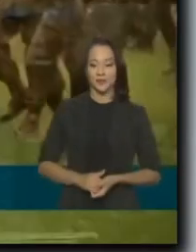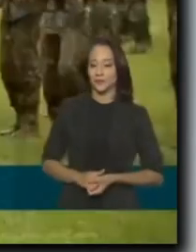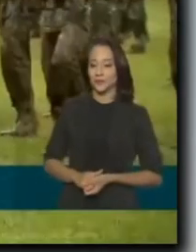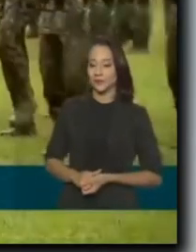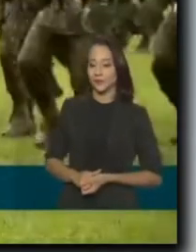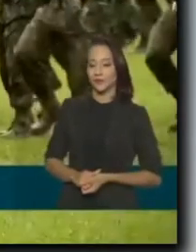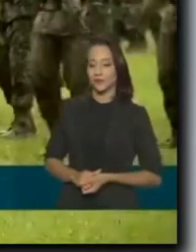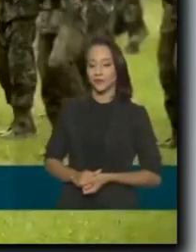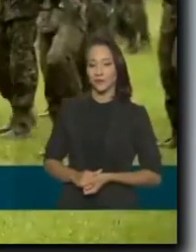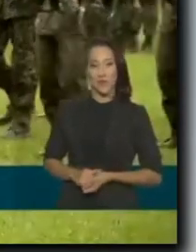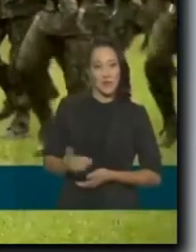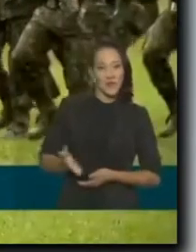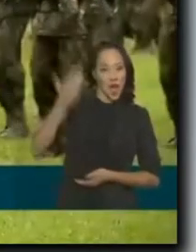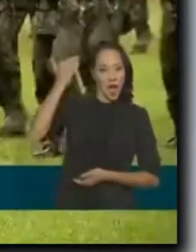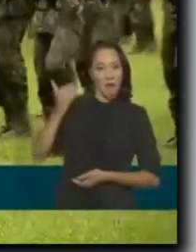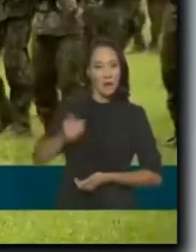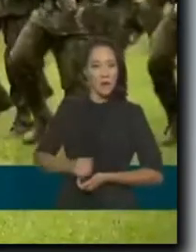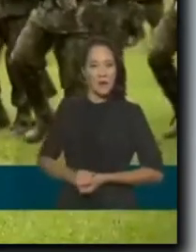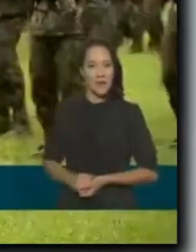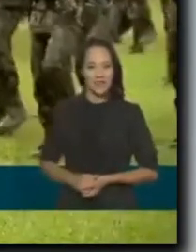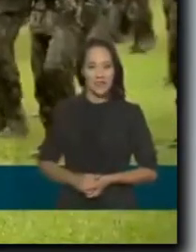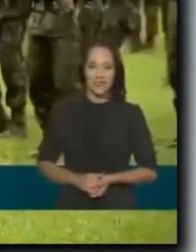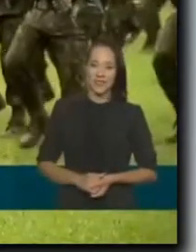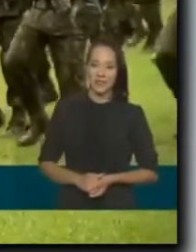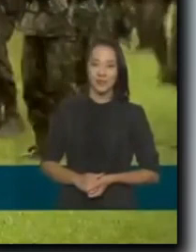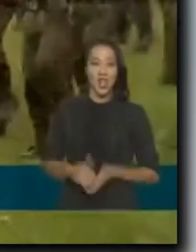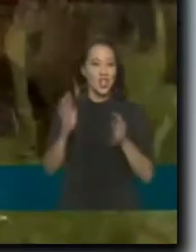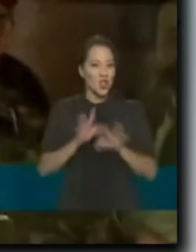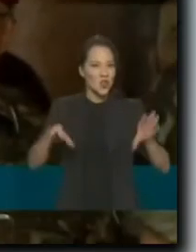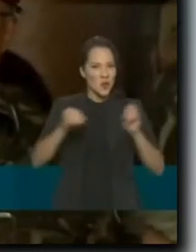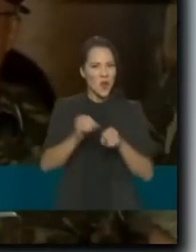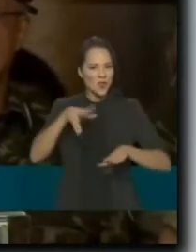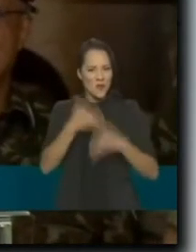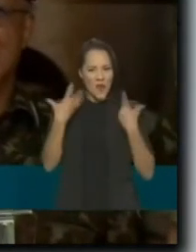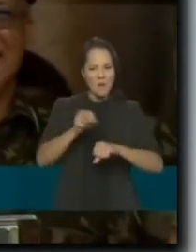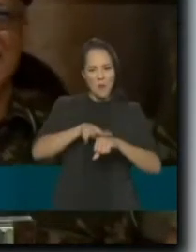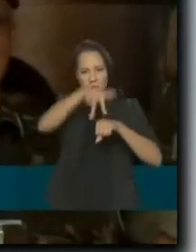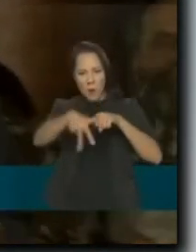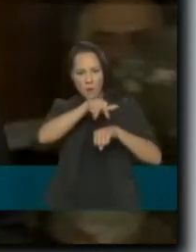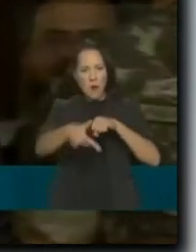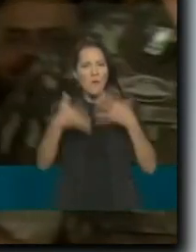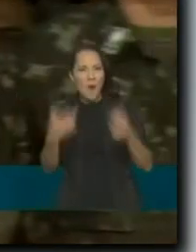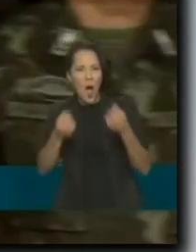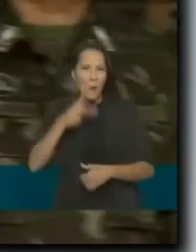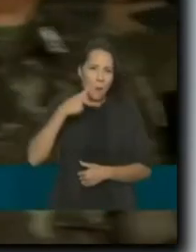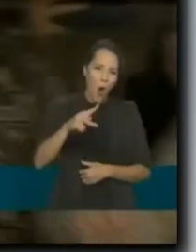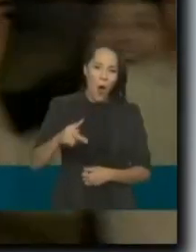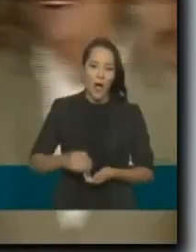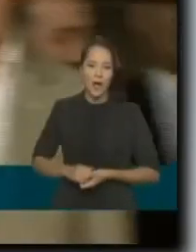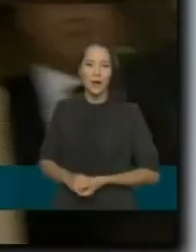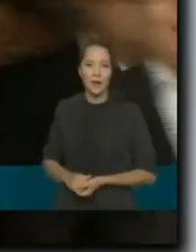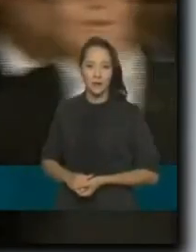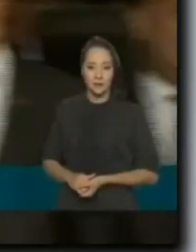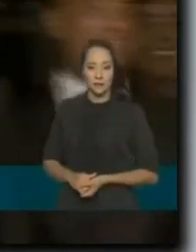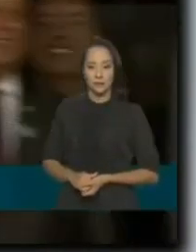isso mas eu fico me perguntando né se esse tipo de sonho ou Delírio melhor dizendo se ele nasce cedo assim você vai